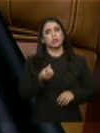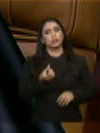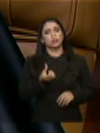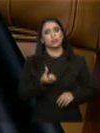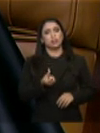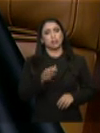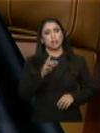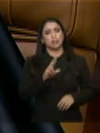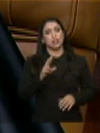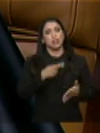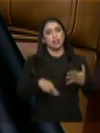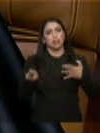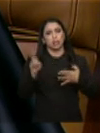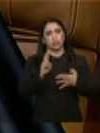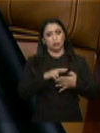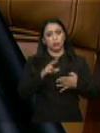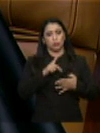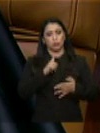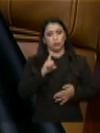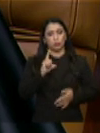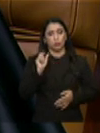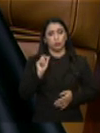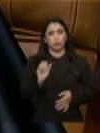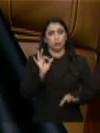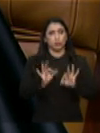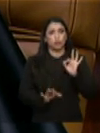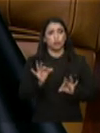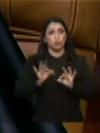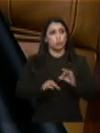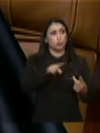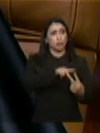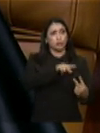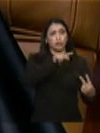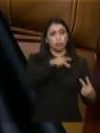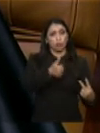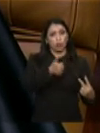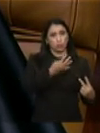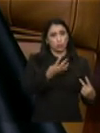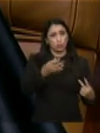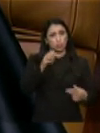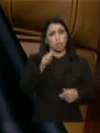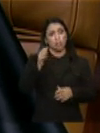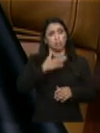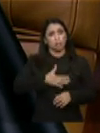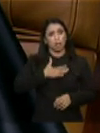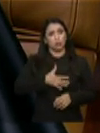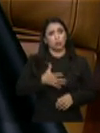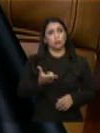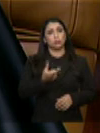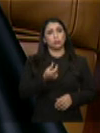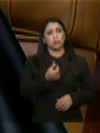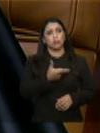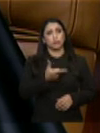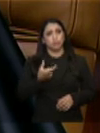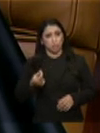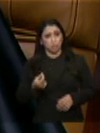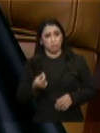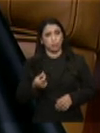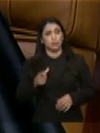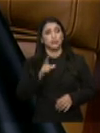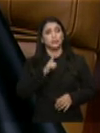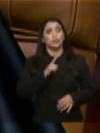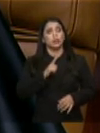RE 946648, julgado em sessão virtual de 14 de agosto de 2020 a 21 de agosto de 2020, com